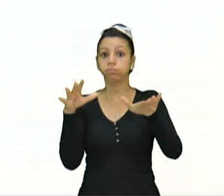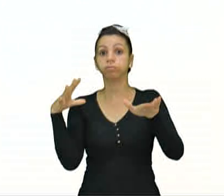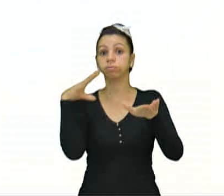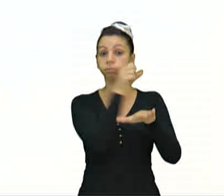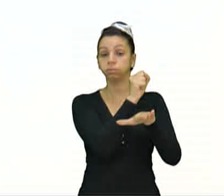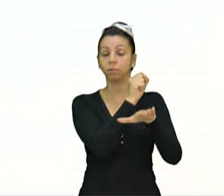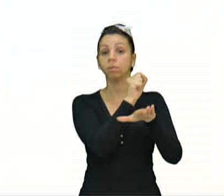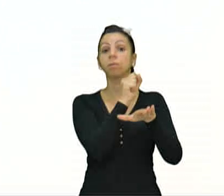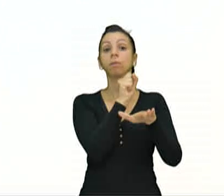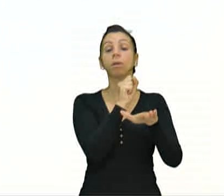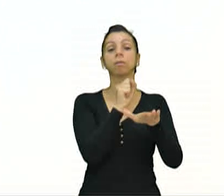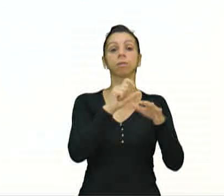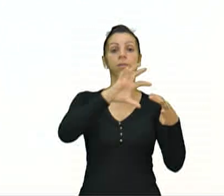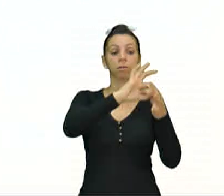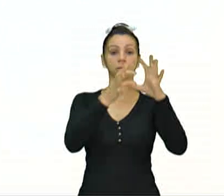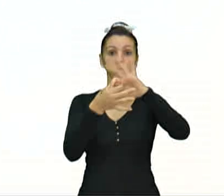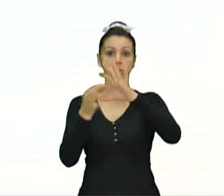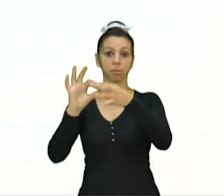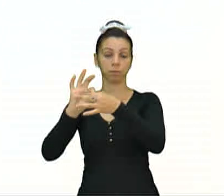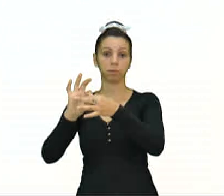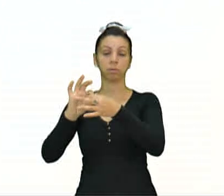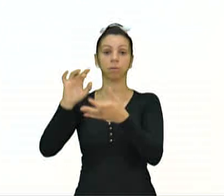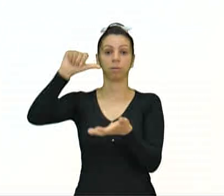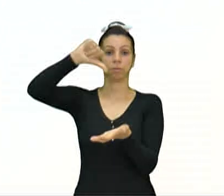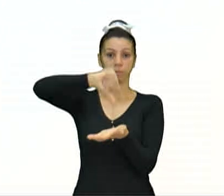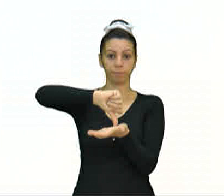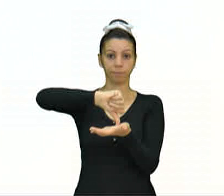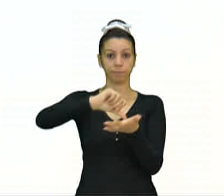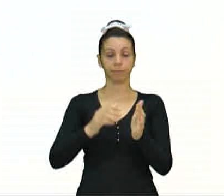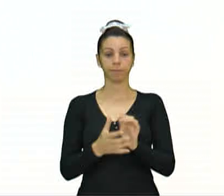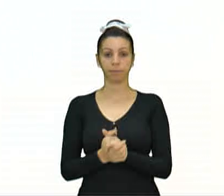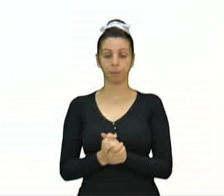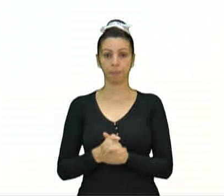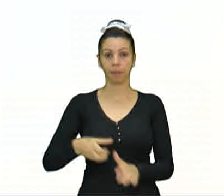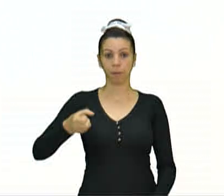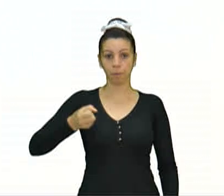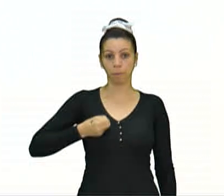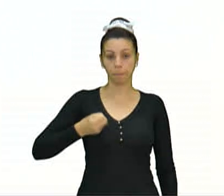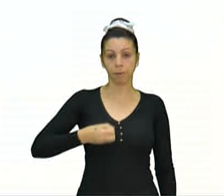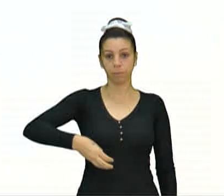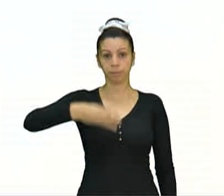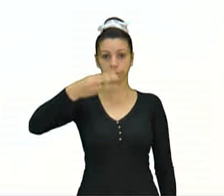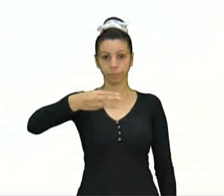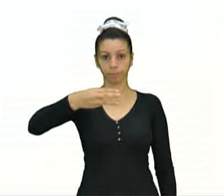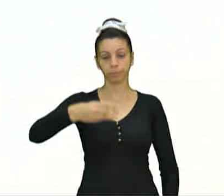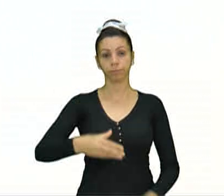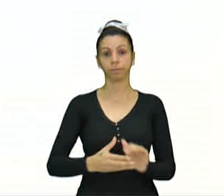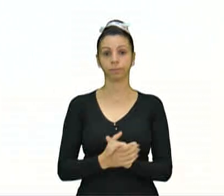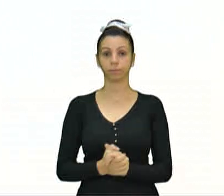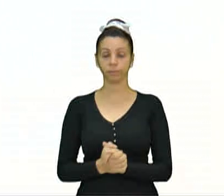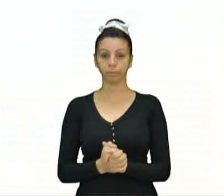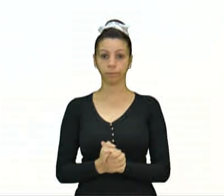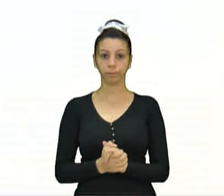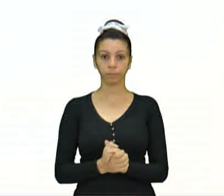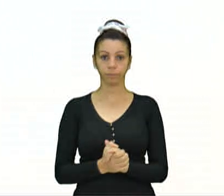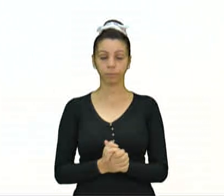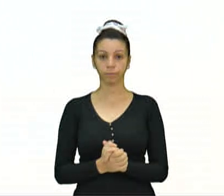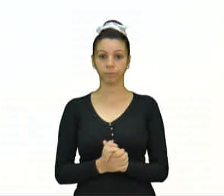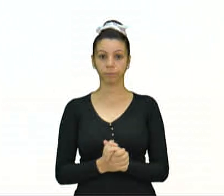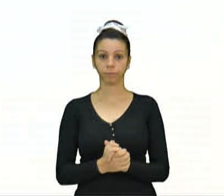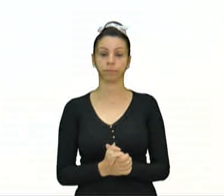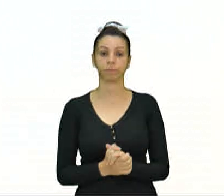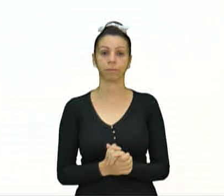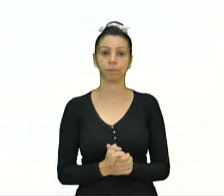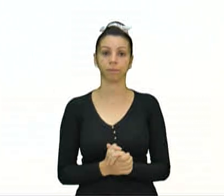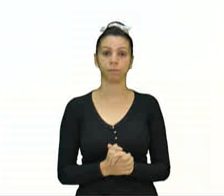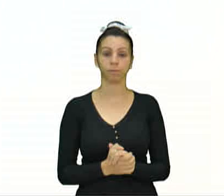nas Olimpíadas de Atenas, beleza? Number 3, em Beijing, lá em Pequim, que começou a